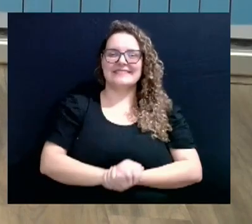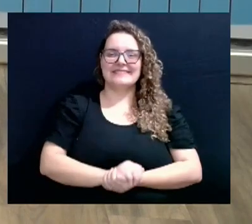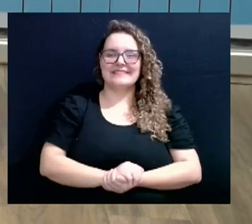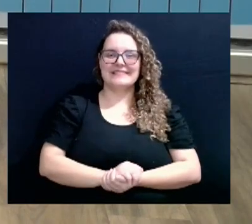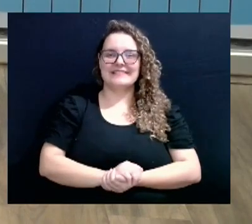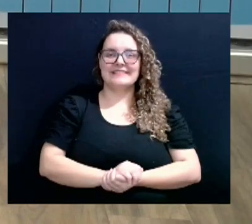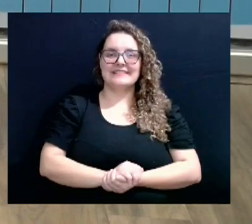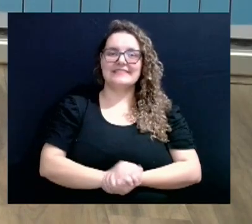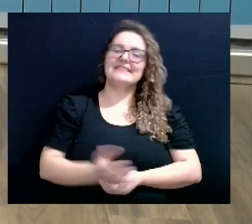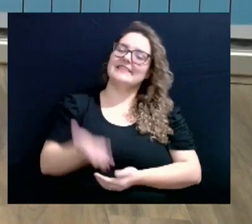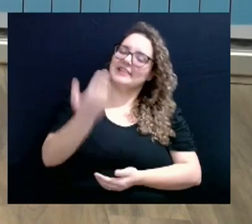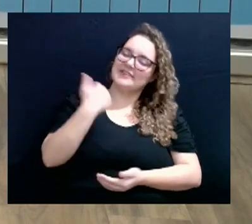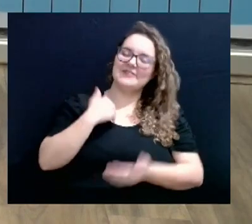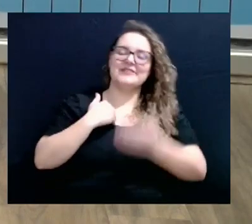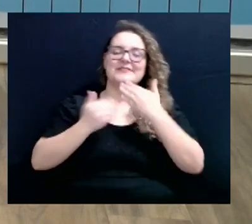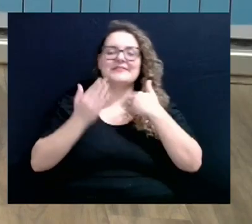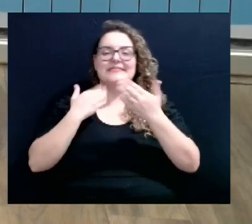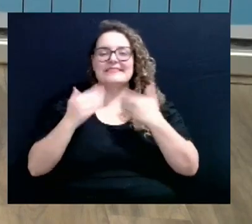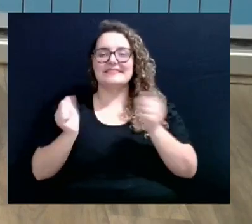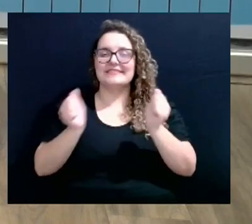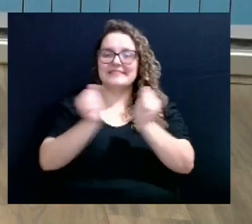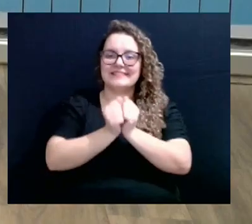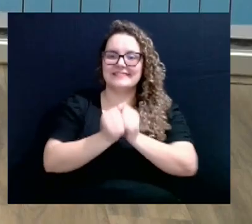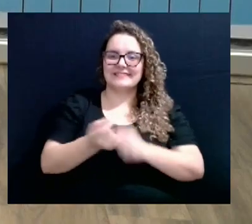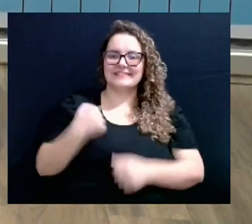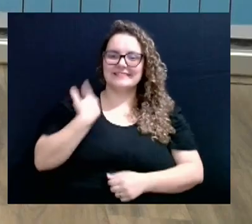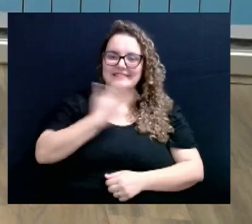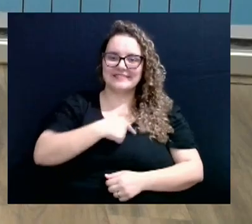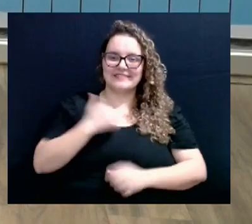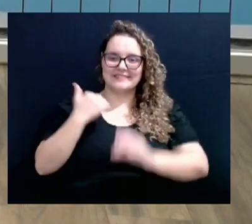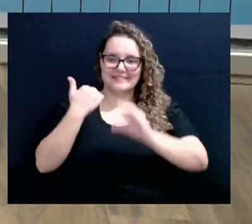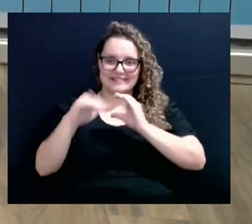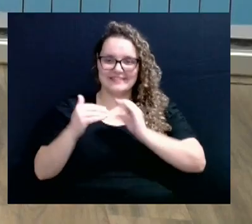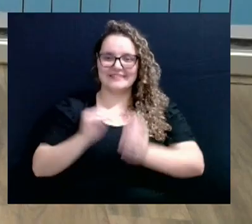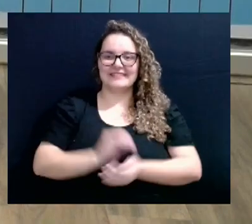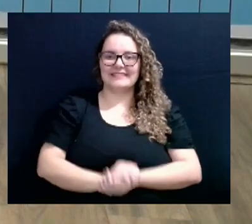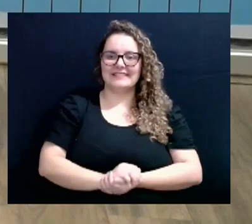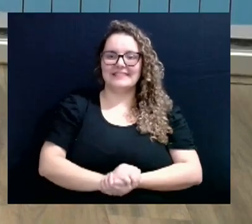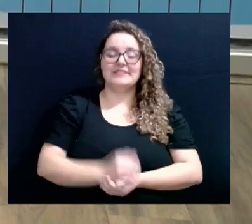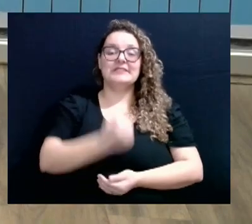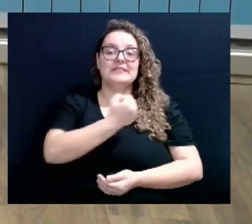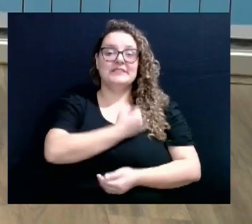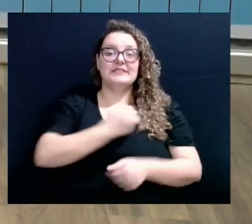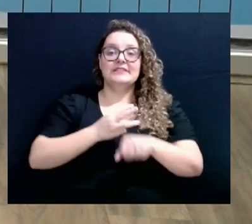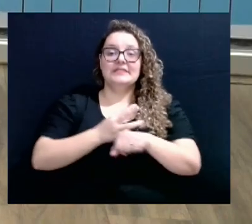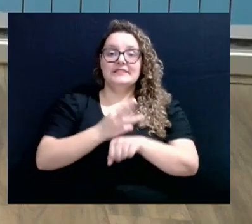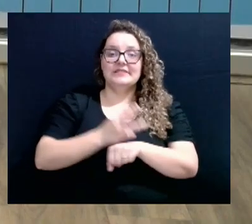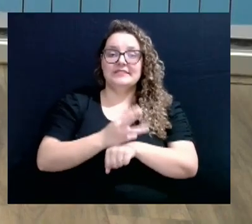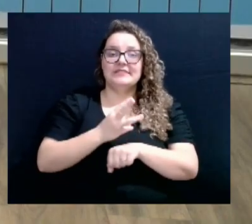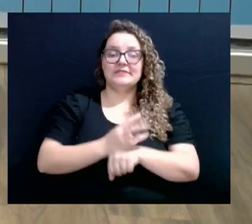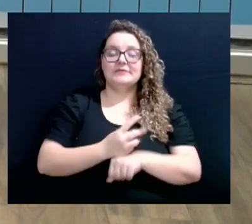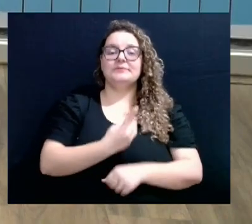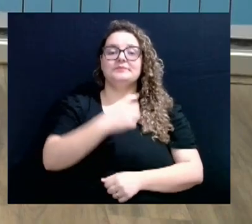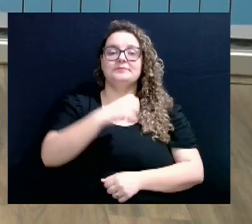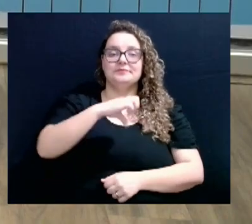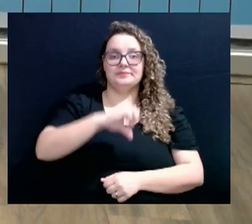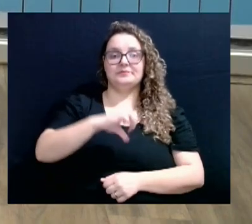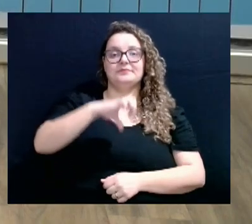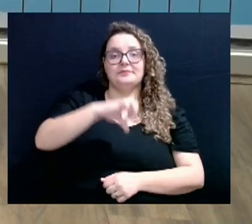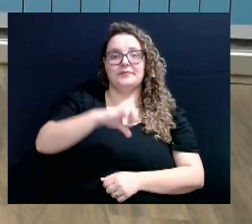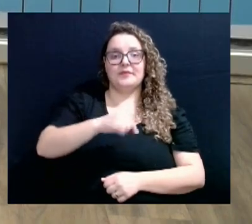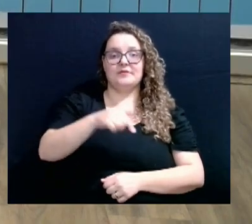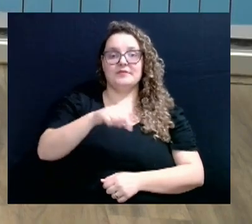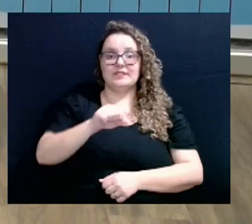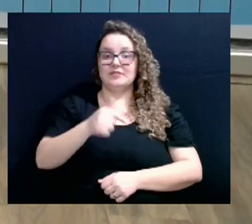vamos conversar, participe, mande a sua mensagem para o número do nosso WhatsApp, 19 é o nosso DDD. Para você